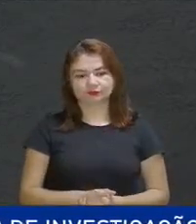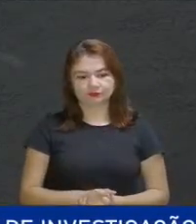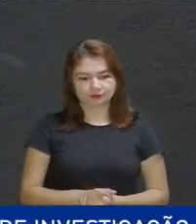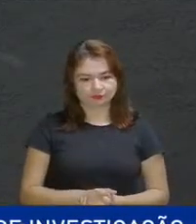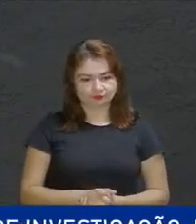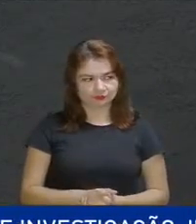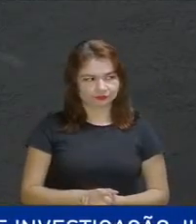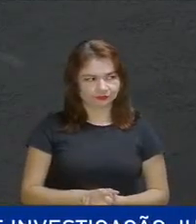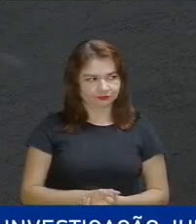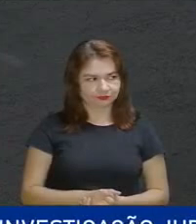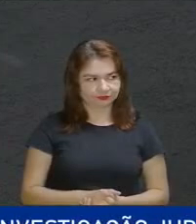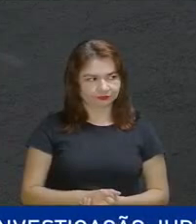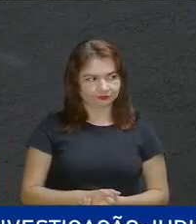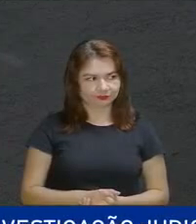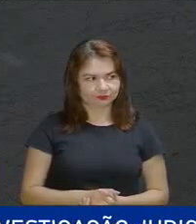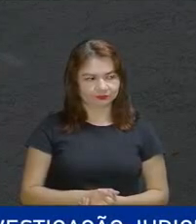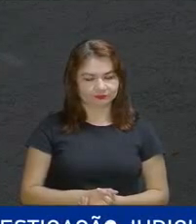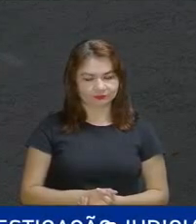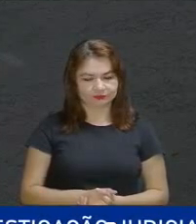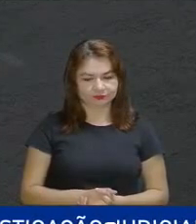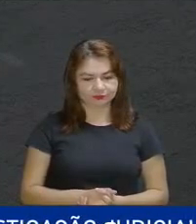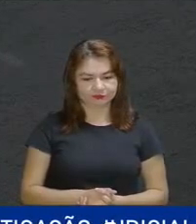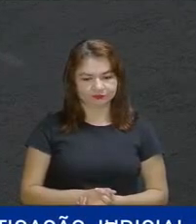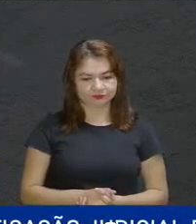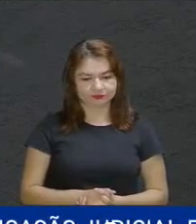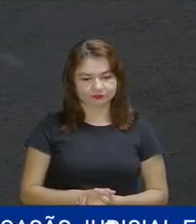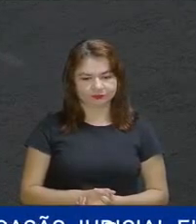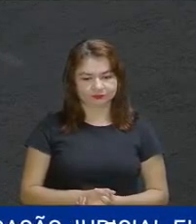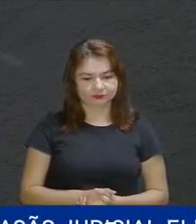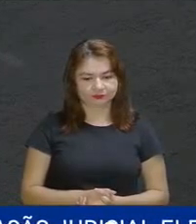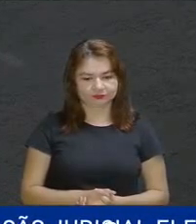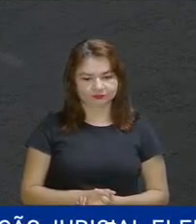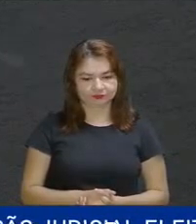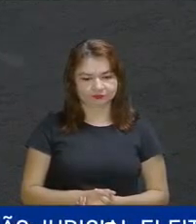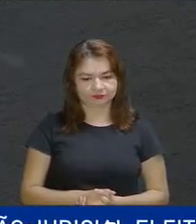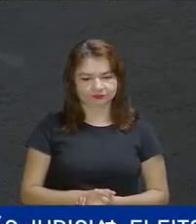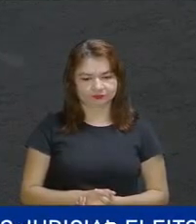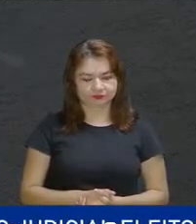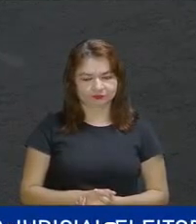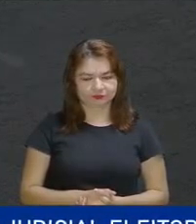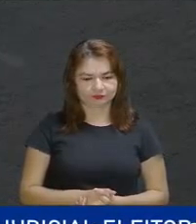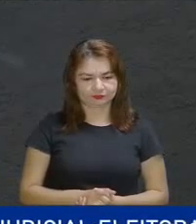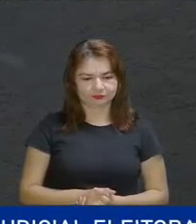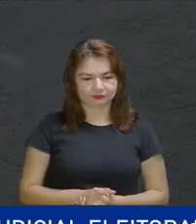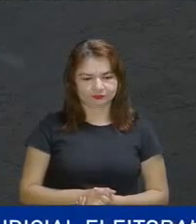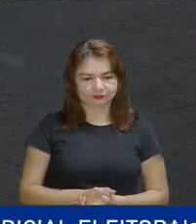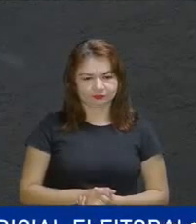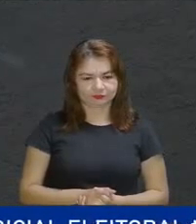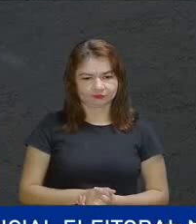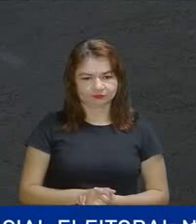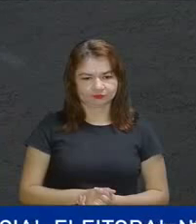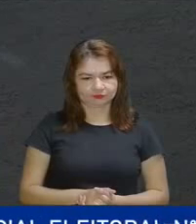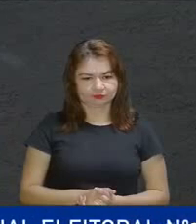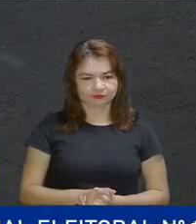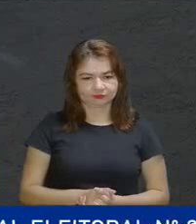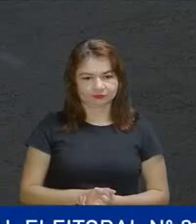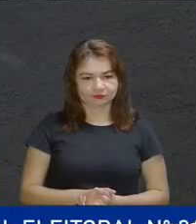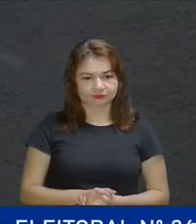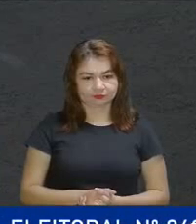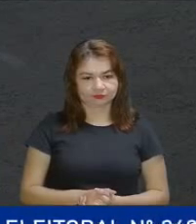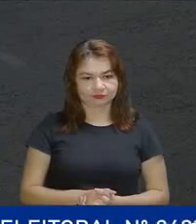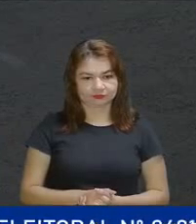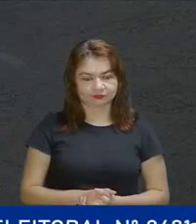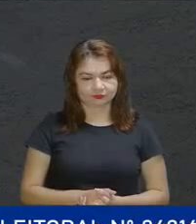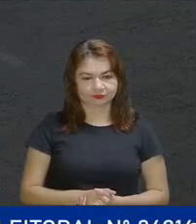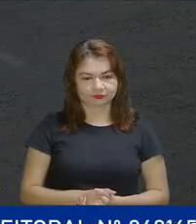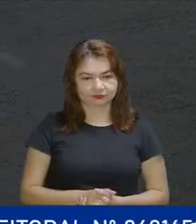eles iam deixar aquelas malas na loja. A Daniela tinha dia que ela ia de Macho com medo pra Macapá. Quando ela chegava pra fazer esses depósitos nessa